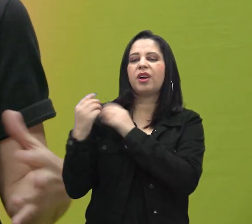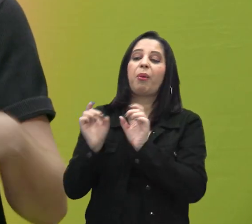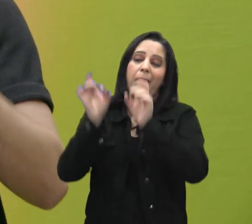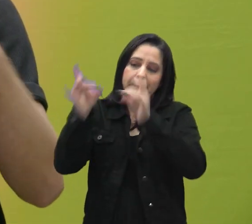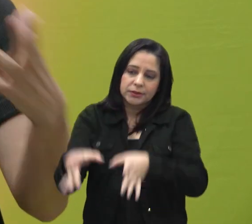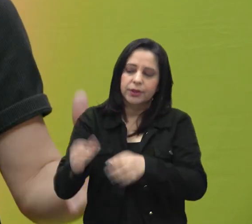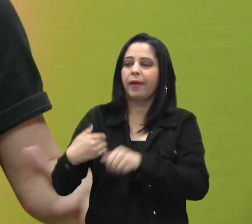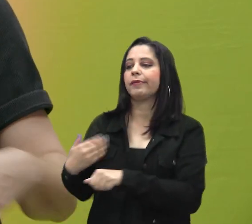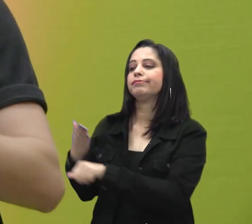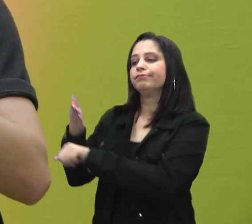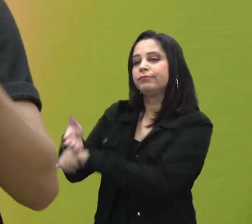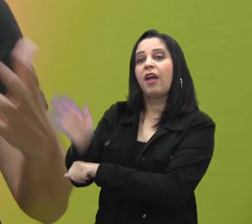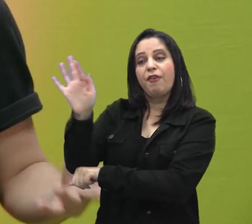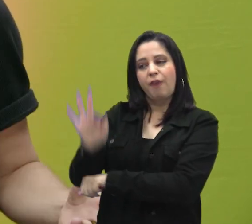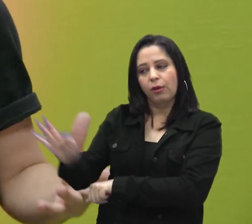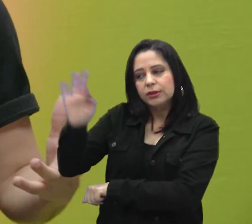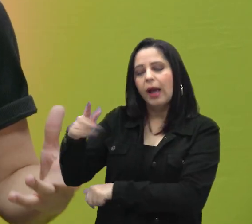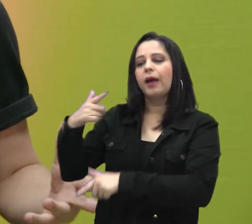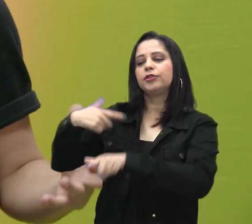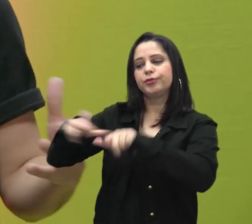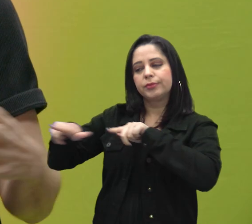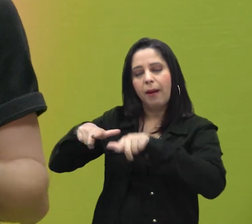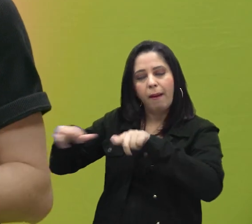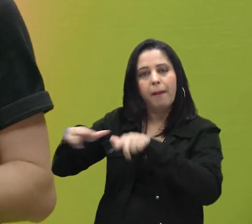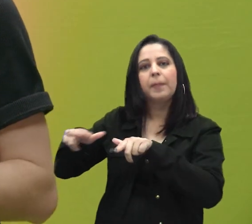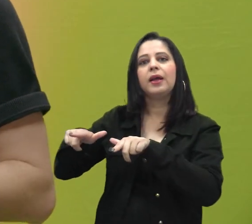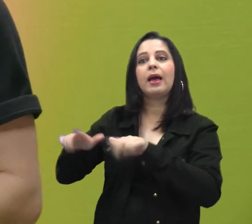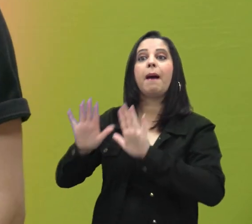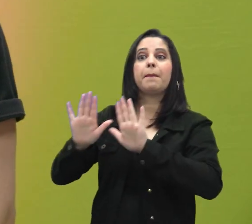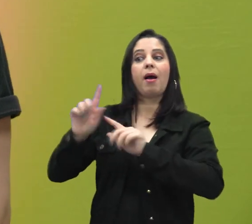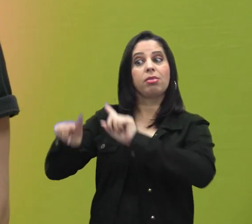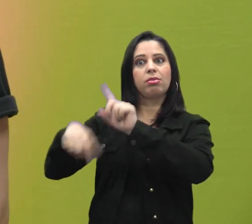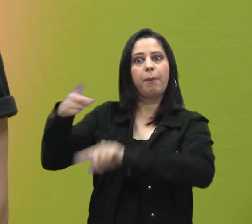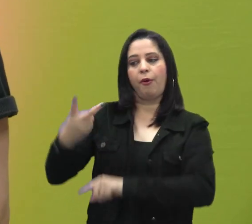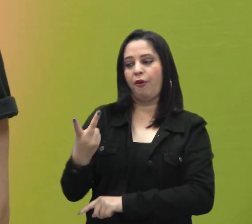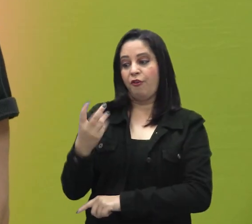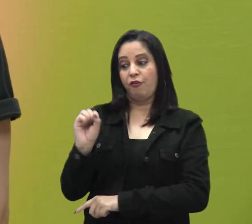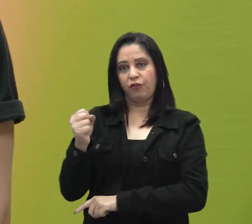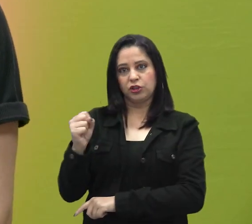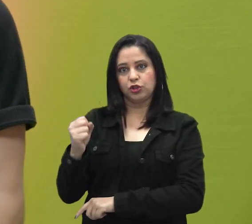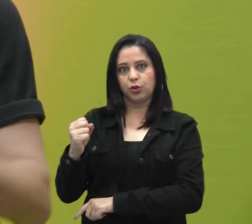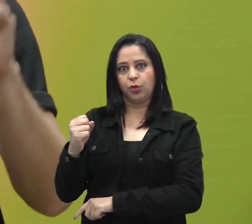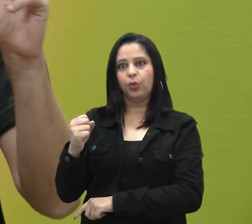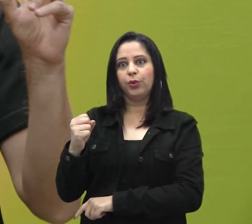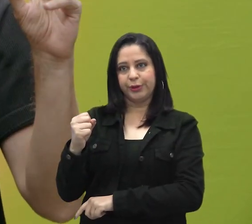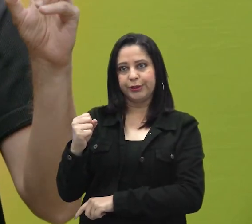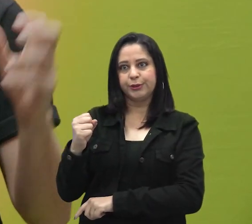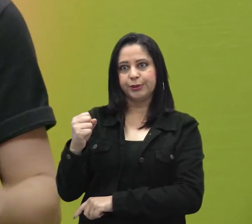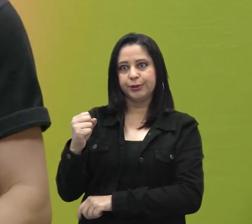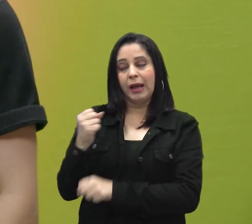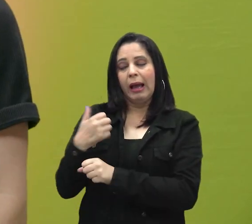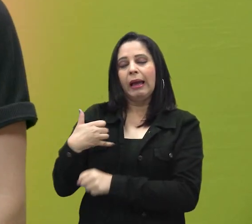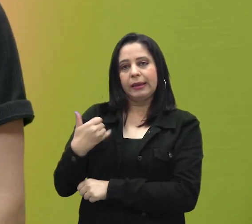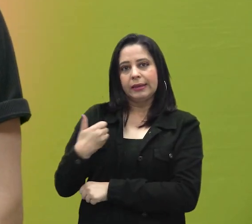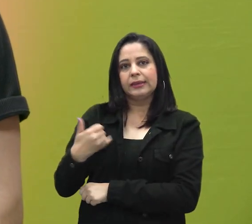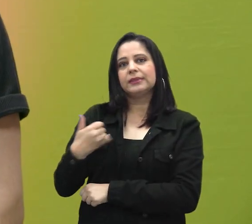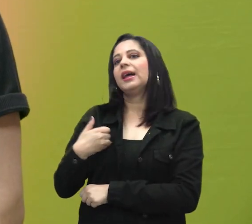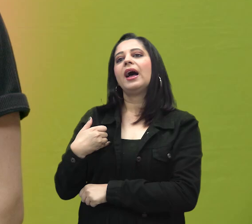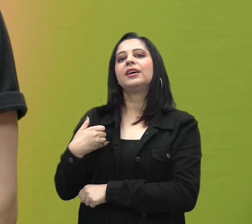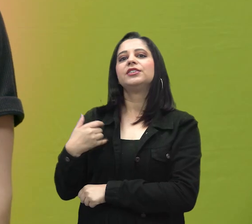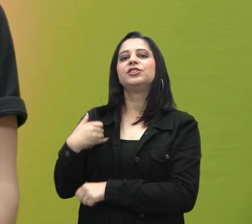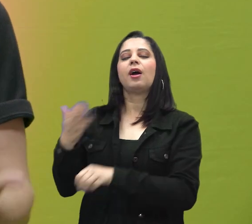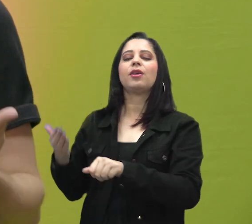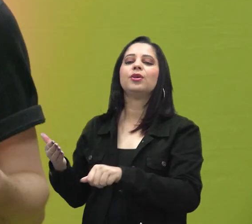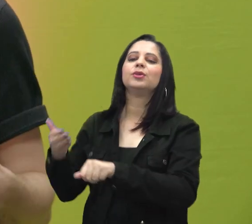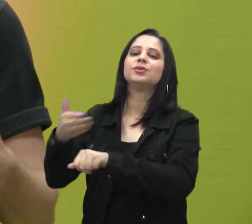minha faculdade, fui trabalhar, fui fazer tudo que precisava fazer. E com 28 anos de idade, eu volto para a história da arte. Sim.